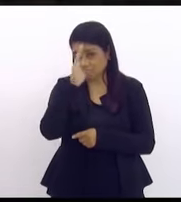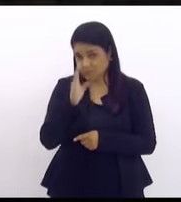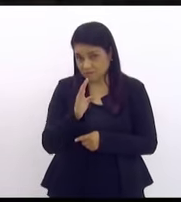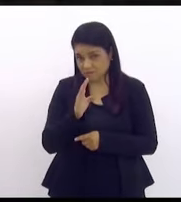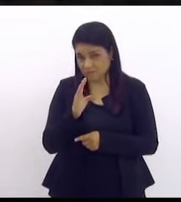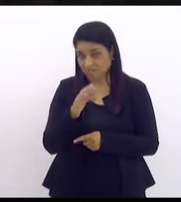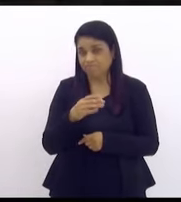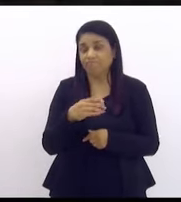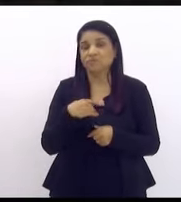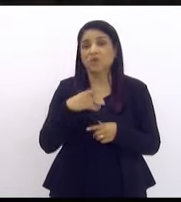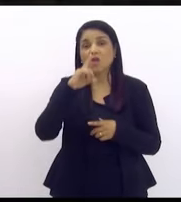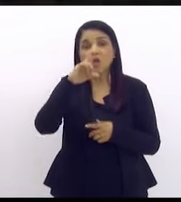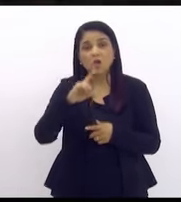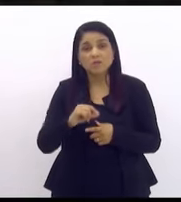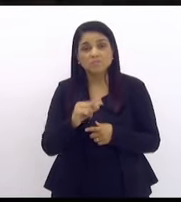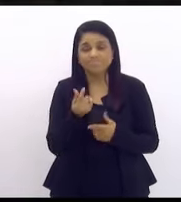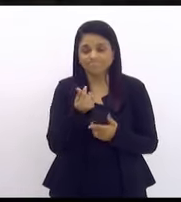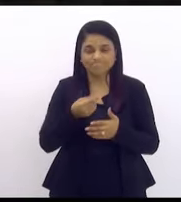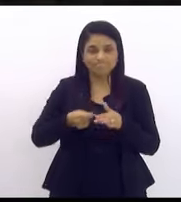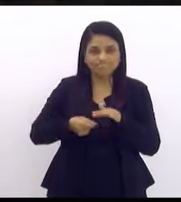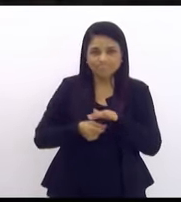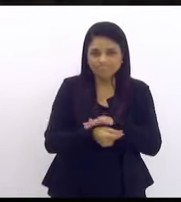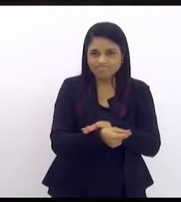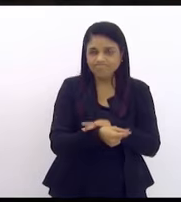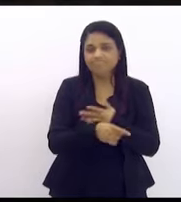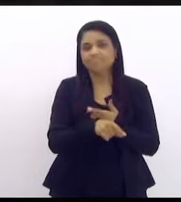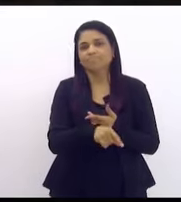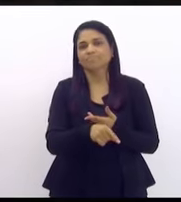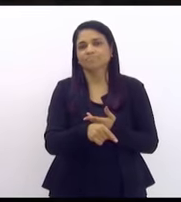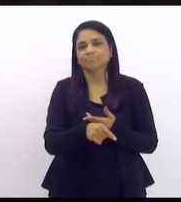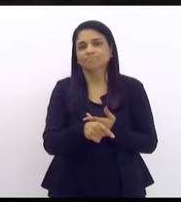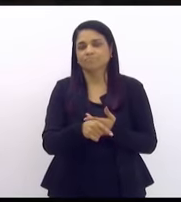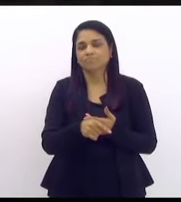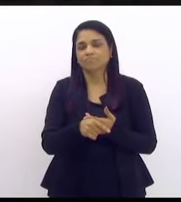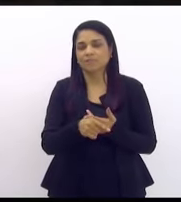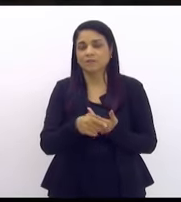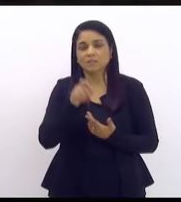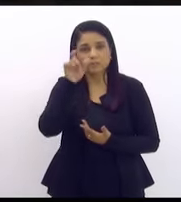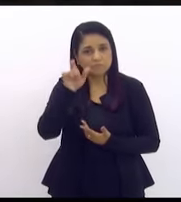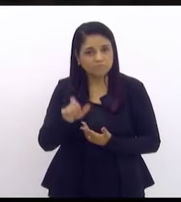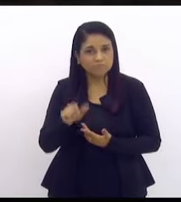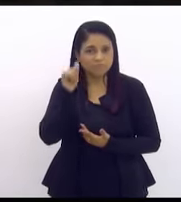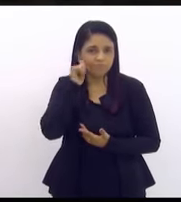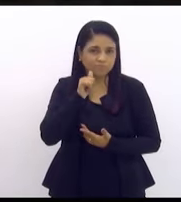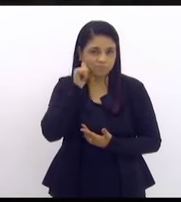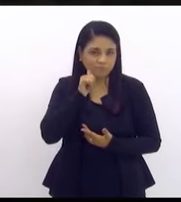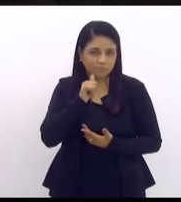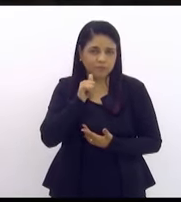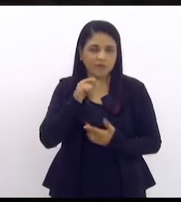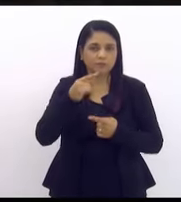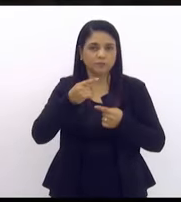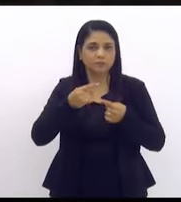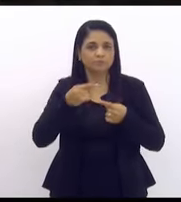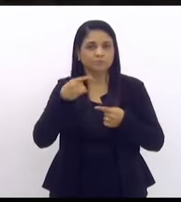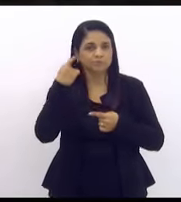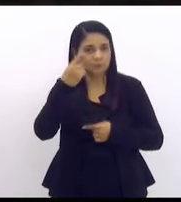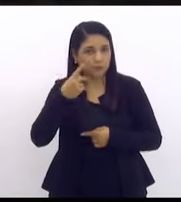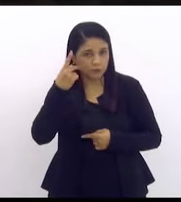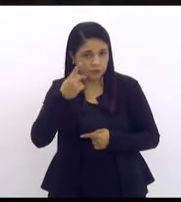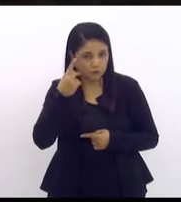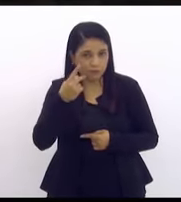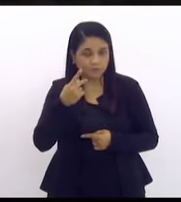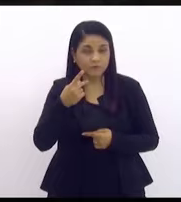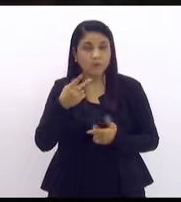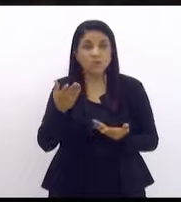do orçamento, dos recursos direcionados para a política de mulheres. Ou seja, isso é um governo